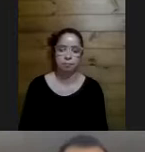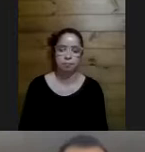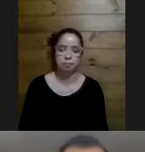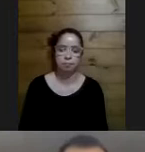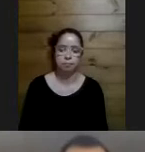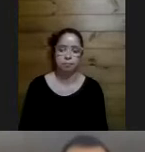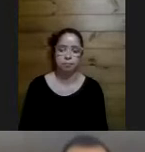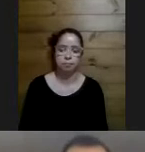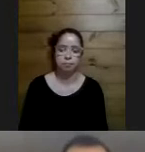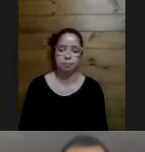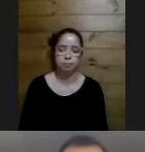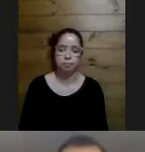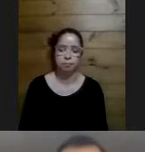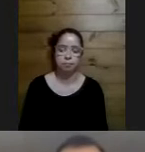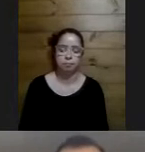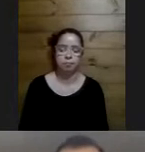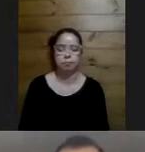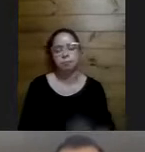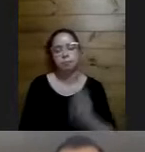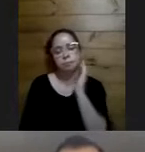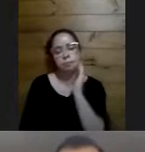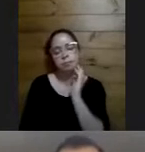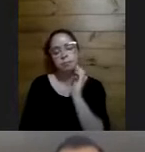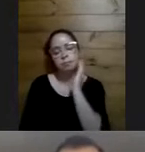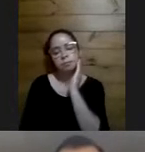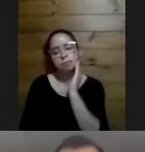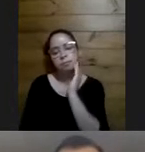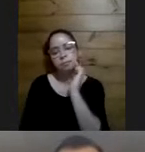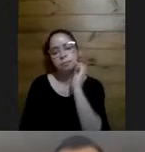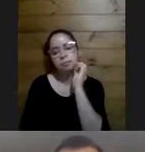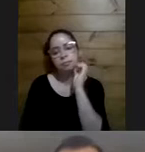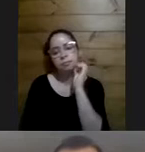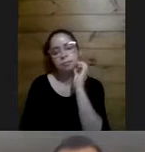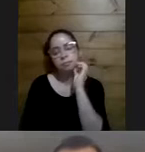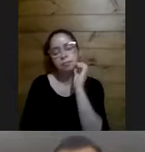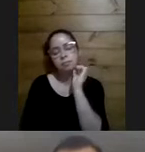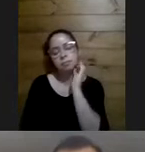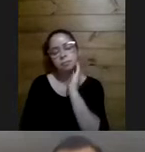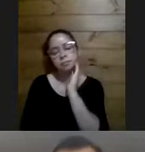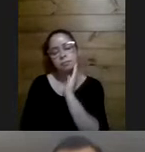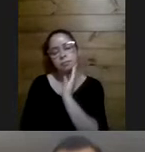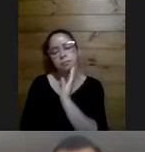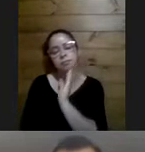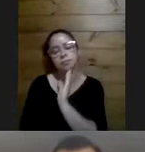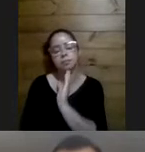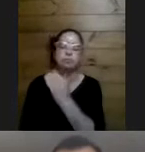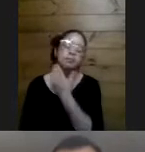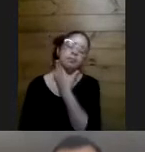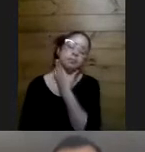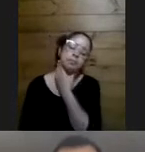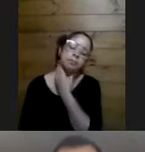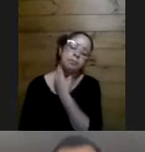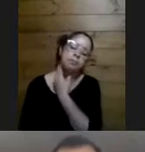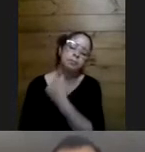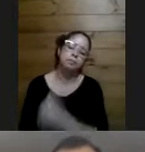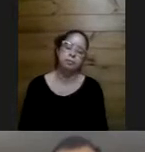Isita Martins, também aqui presente nesta solenidade. Deixar o meu abraço também ao diretor da ESO, doutor André Janes,